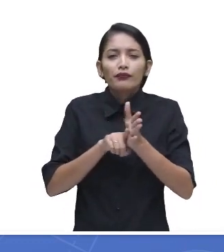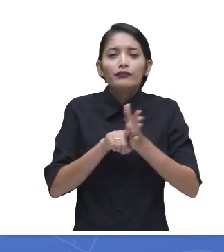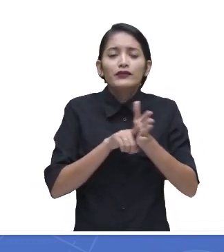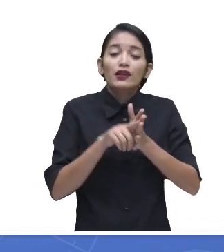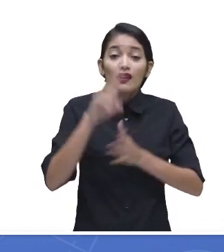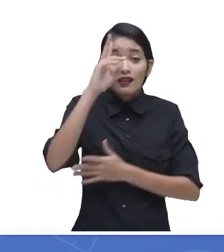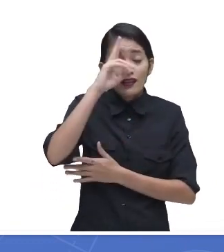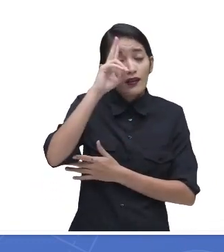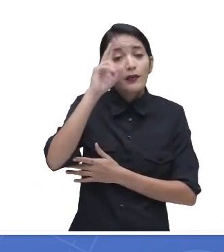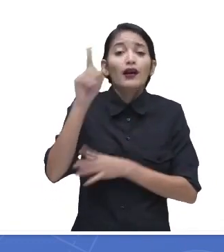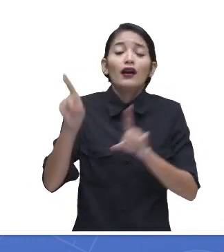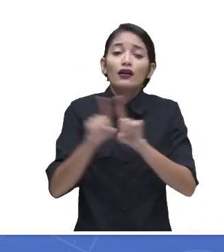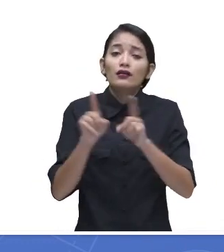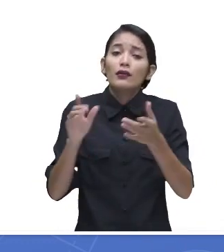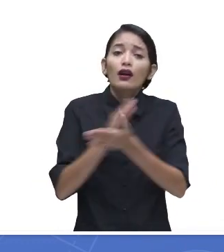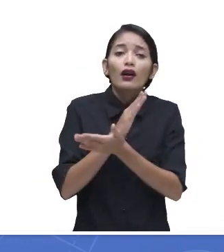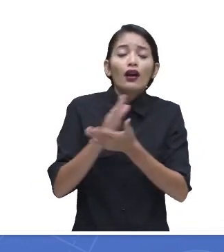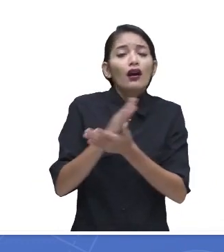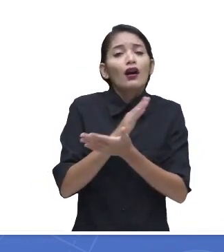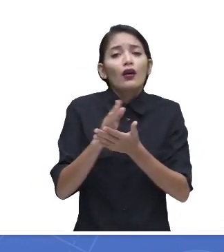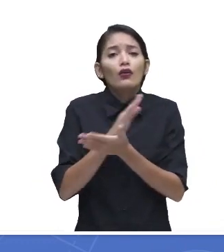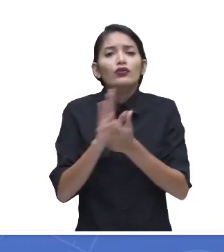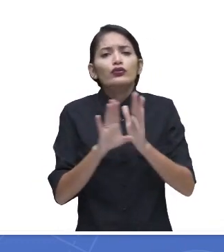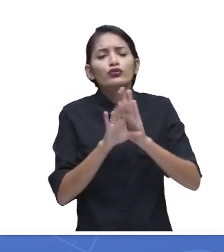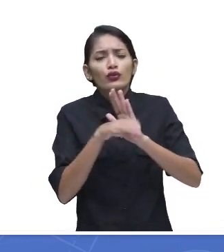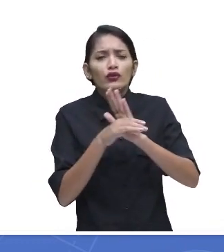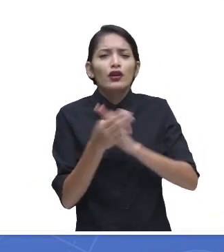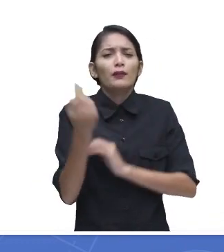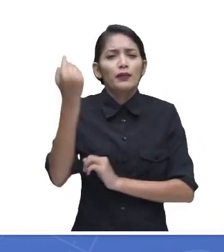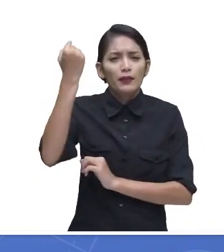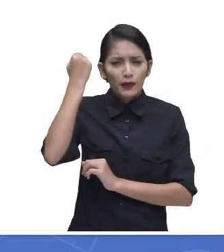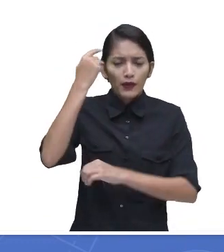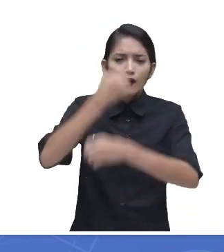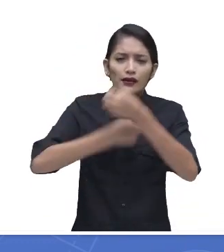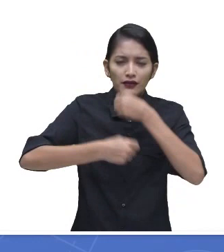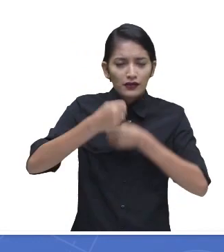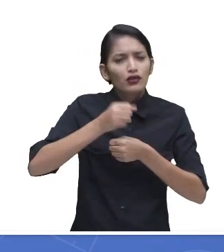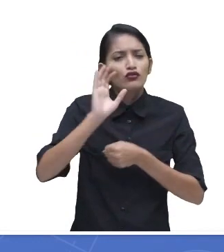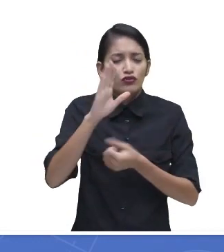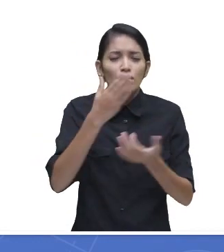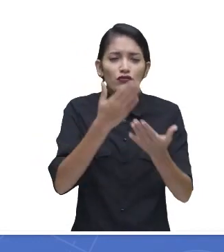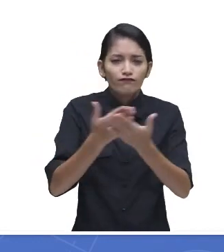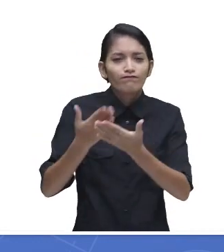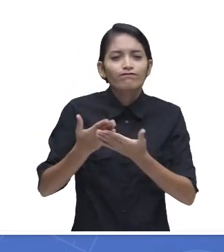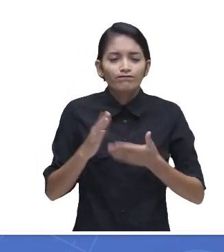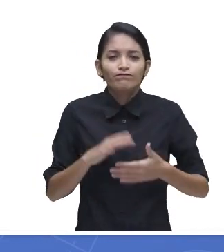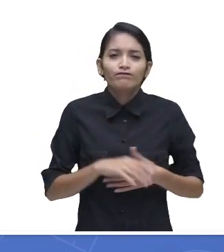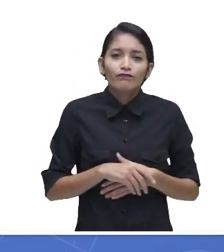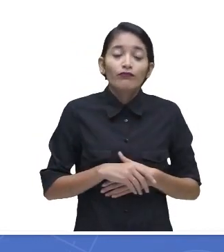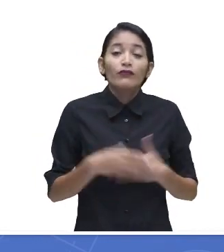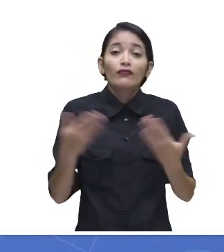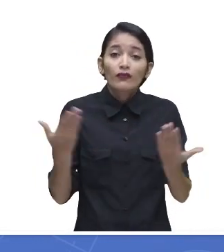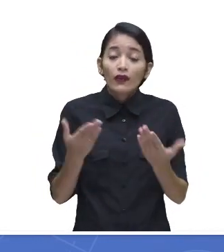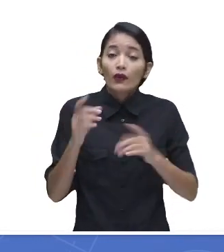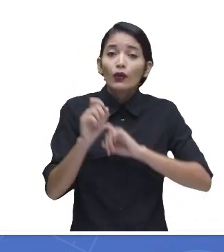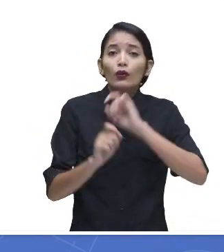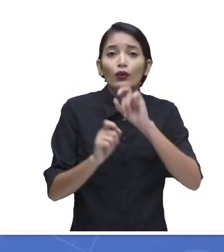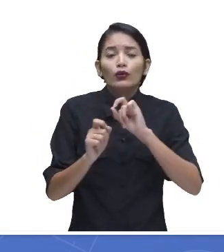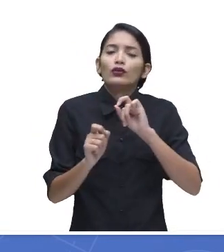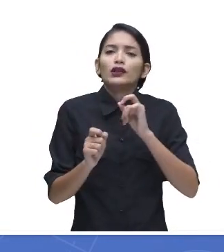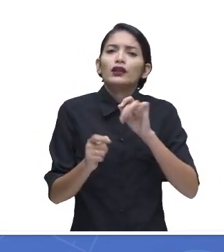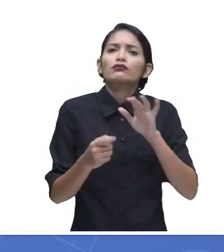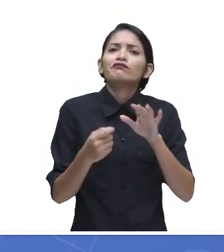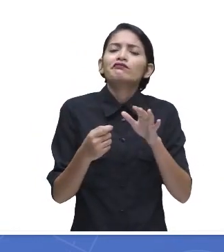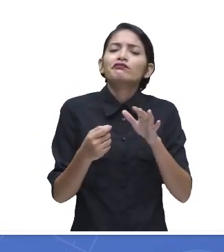também alguns conteúdos do ano passado, né, que vocês estudaram. Então a gente vai aqui estar